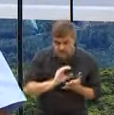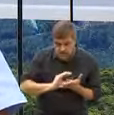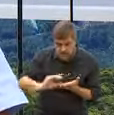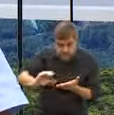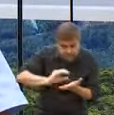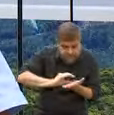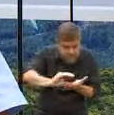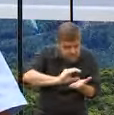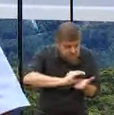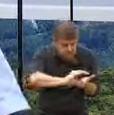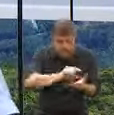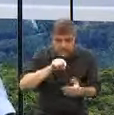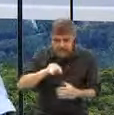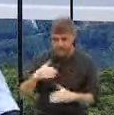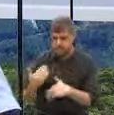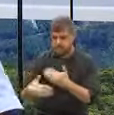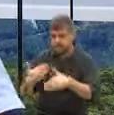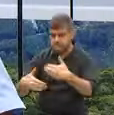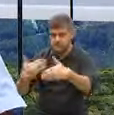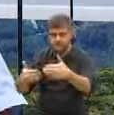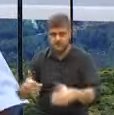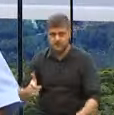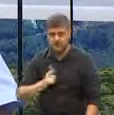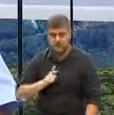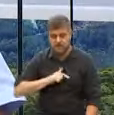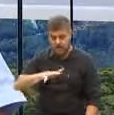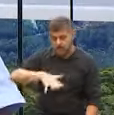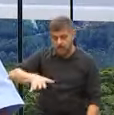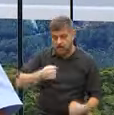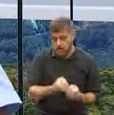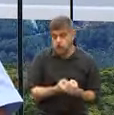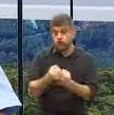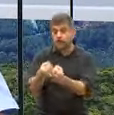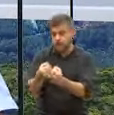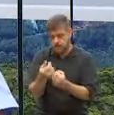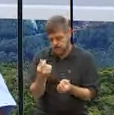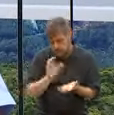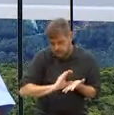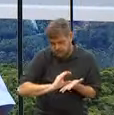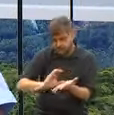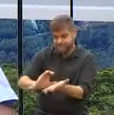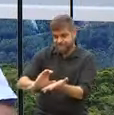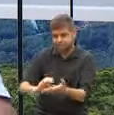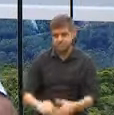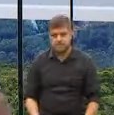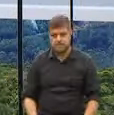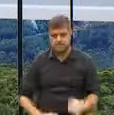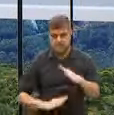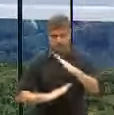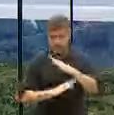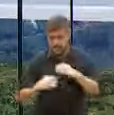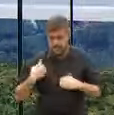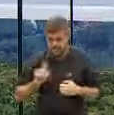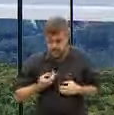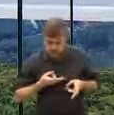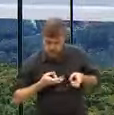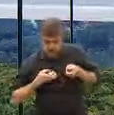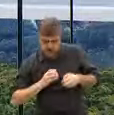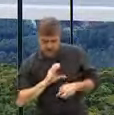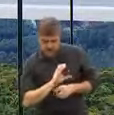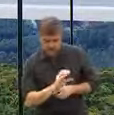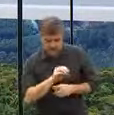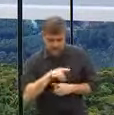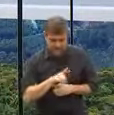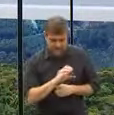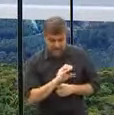entidades para que ela desenvolva. E dá o suporte. Dá o suporte, exatamente. Então, a Câmara, a gente vê o CMDCA como isso,